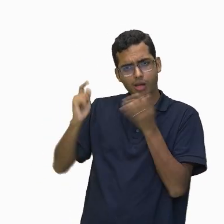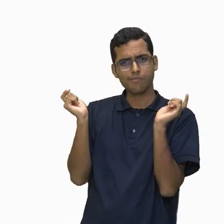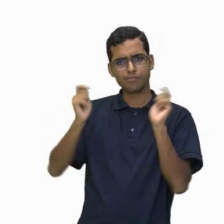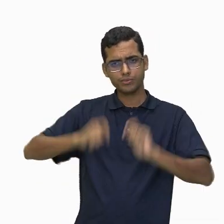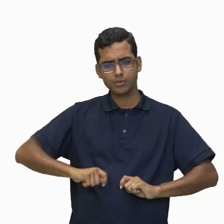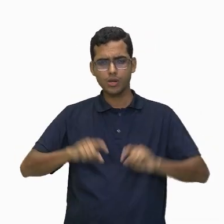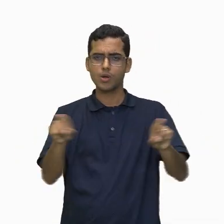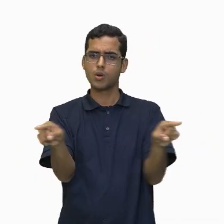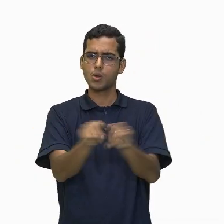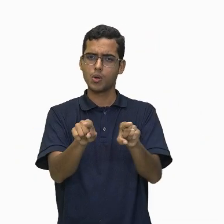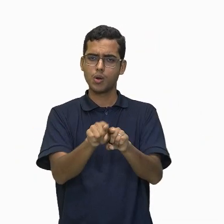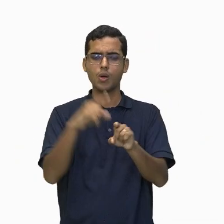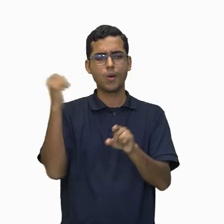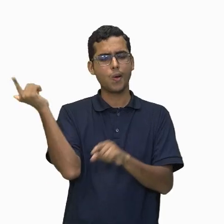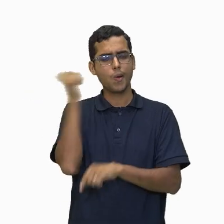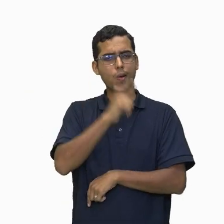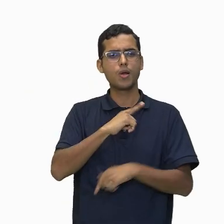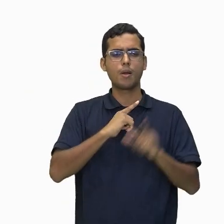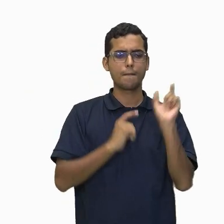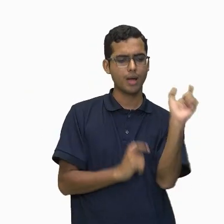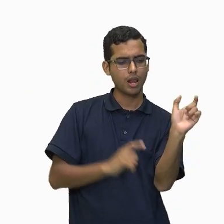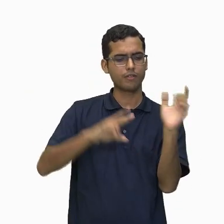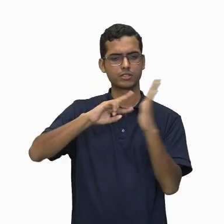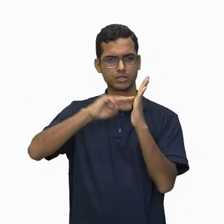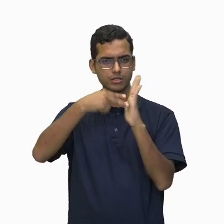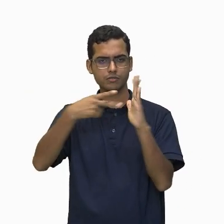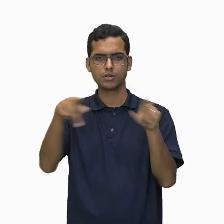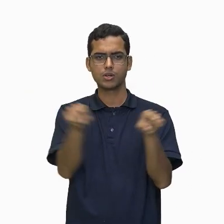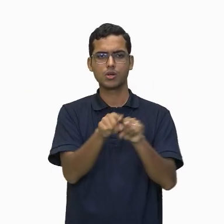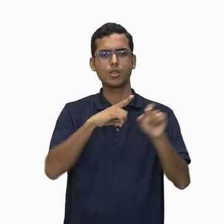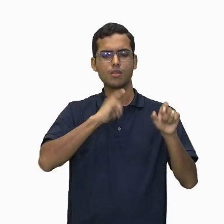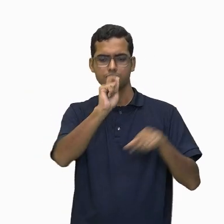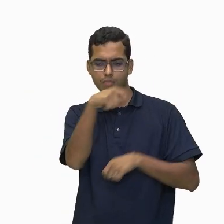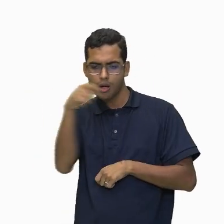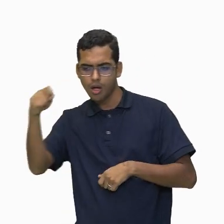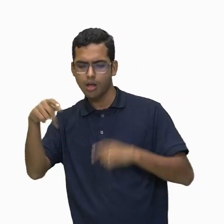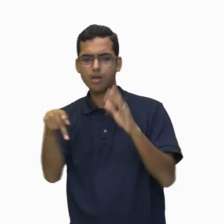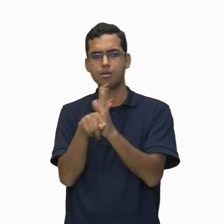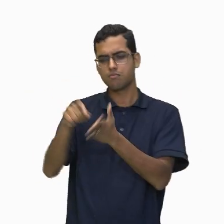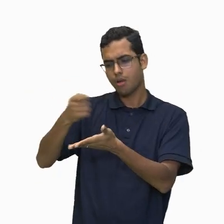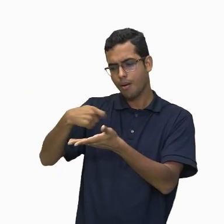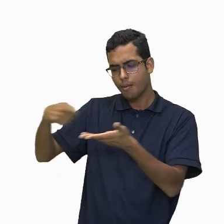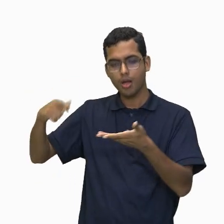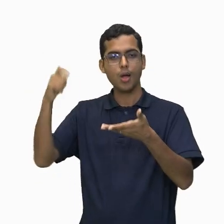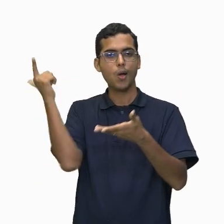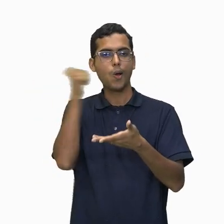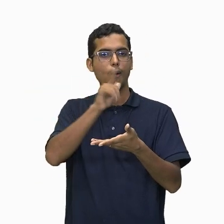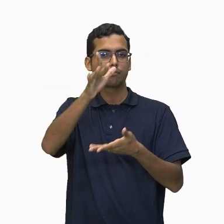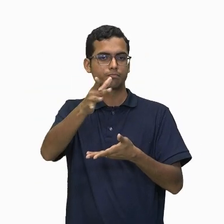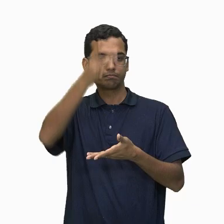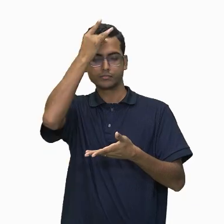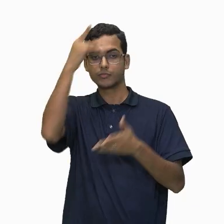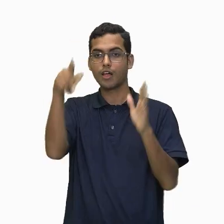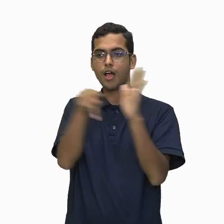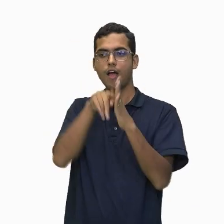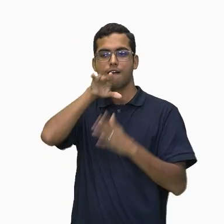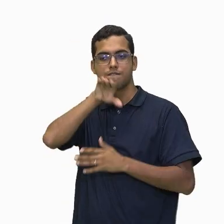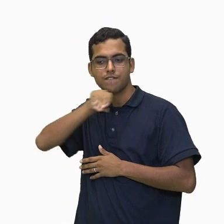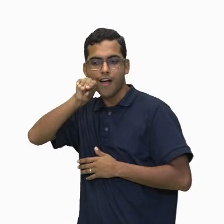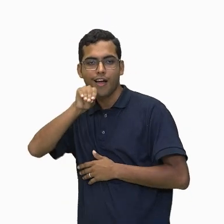do lado do significado, a pronúncia, né? Nós estamos repetindo aqui para que vocês memorizem a pronúncia também. Então, vamos ver